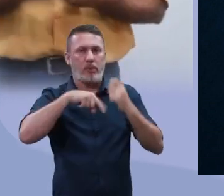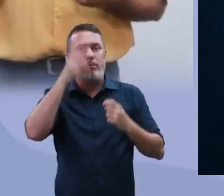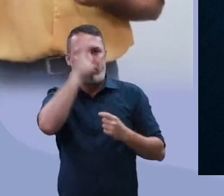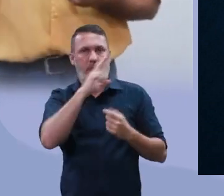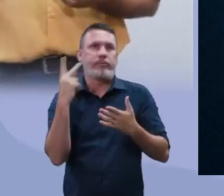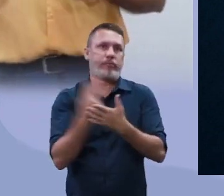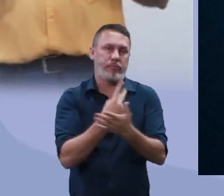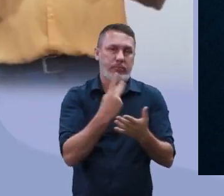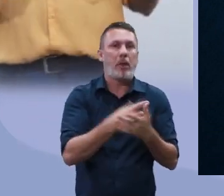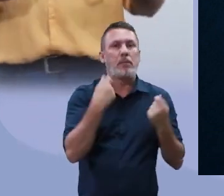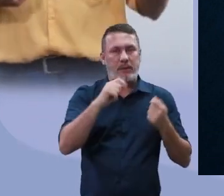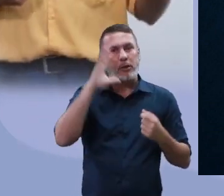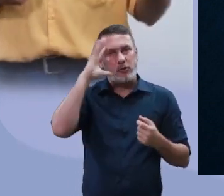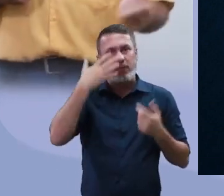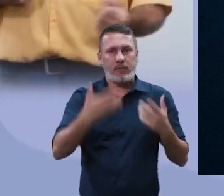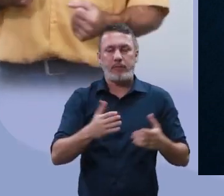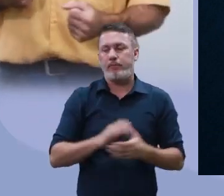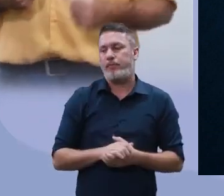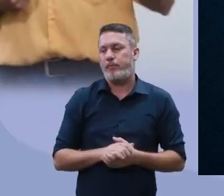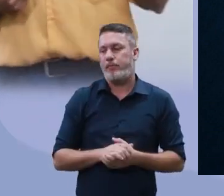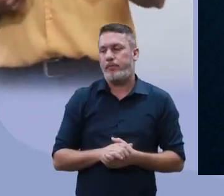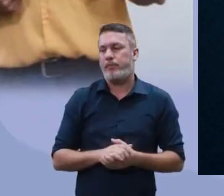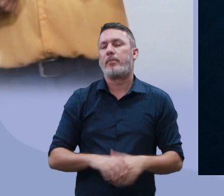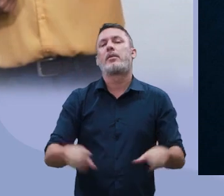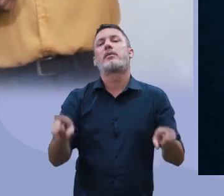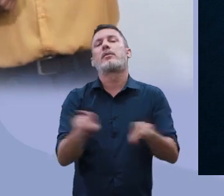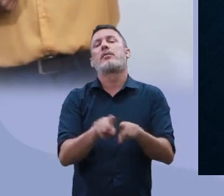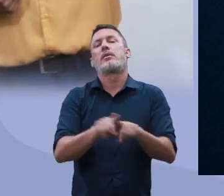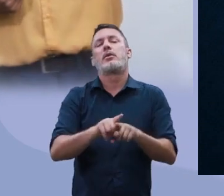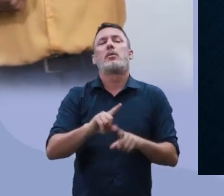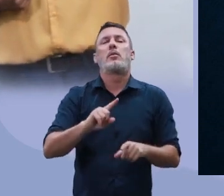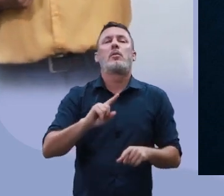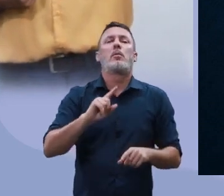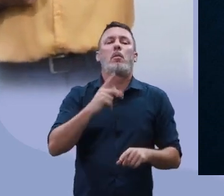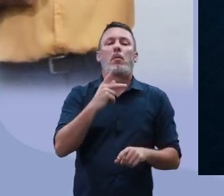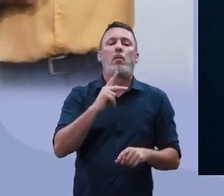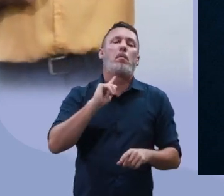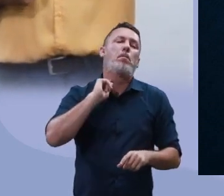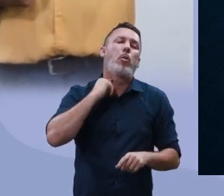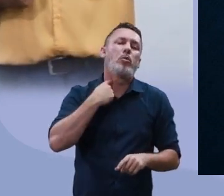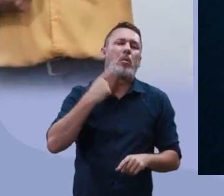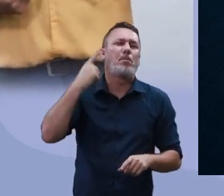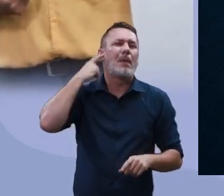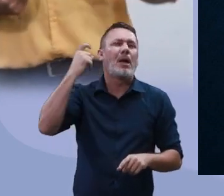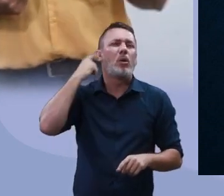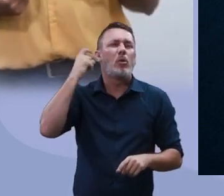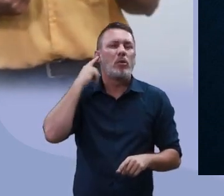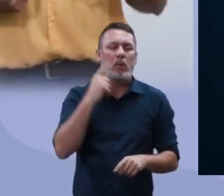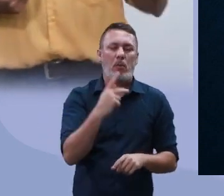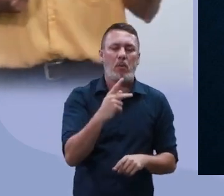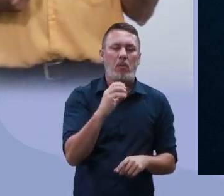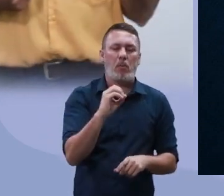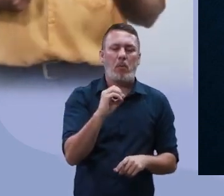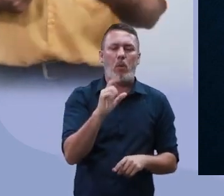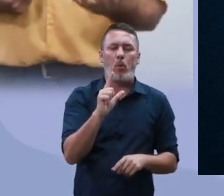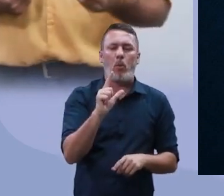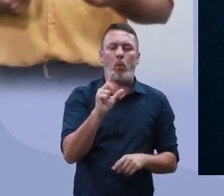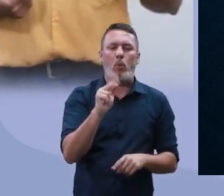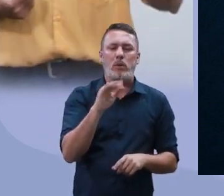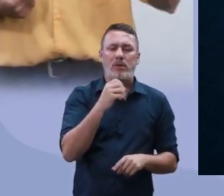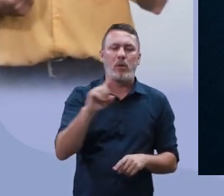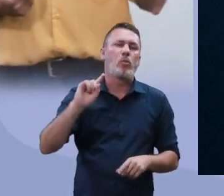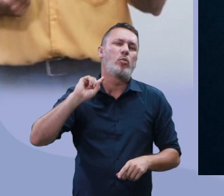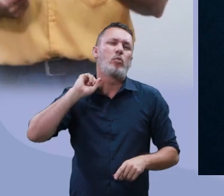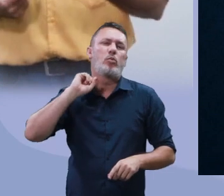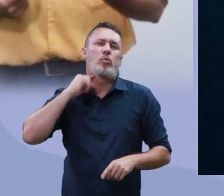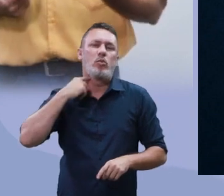ambiente, seja natural, seja urbano. A poluição sonora se dá através dos barulhos que as empresas